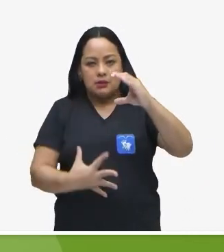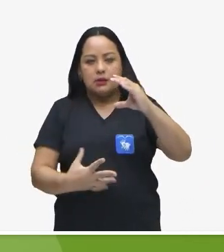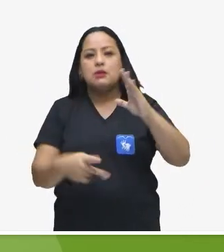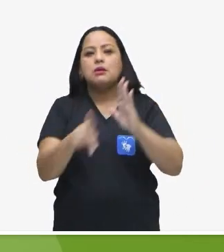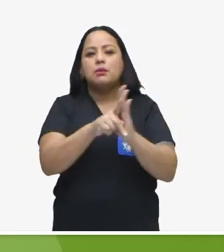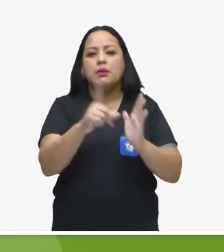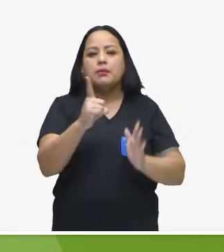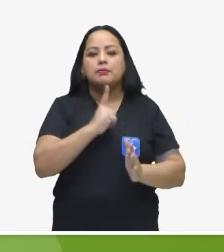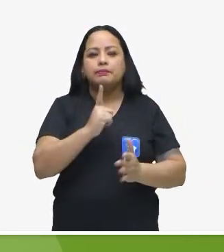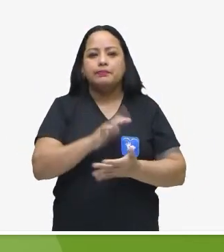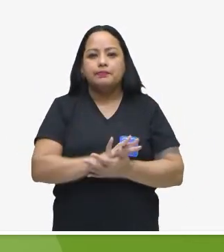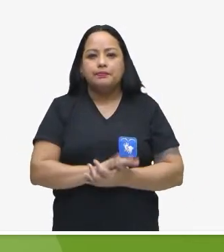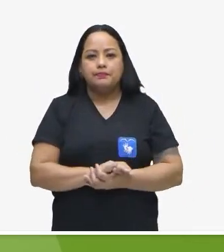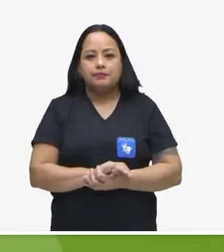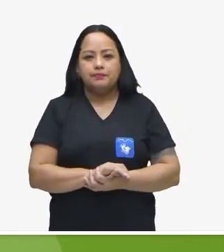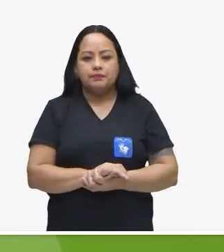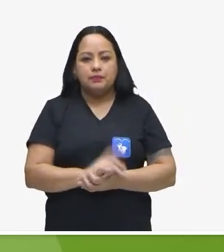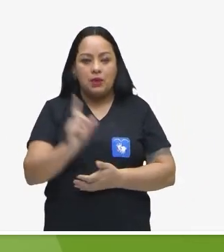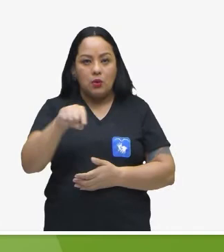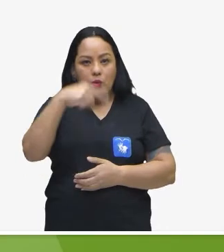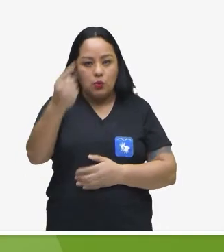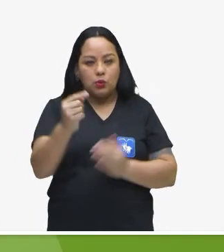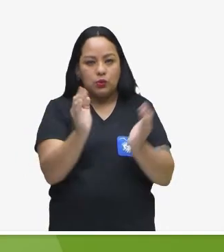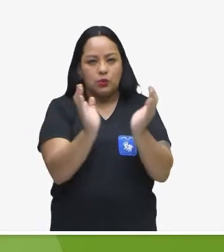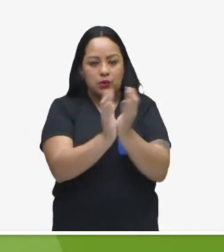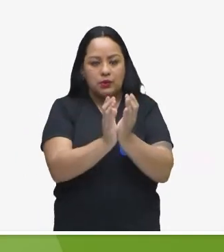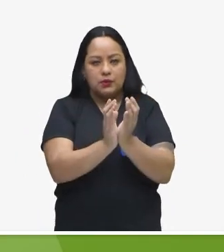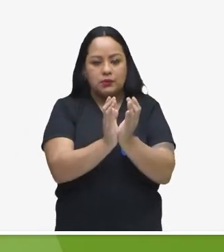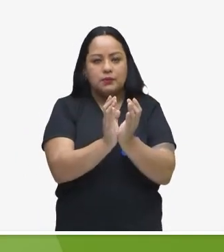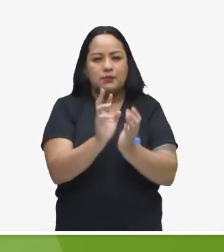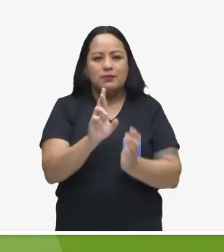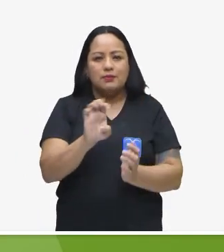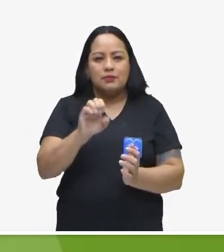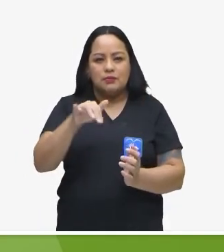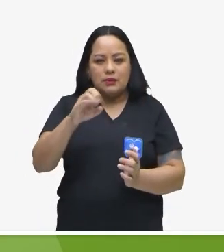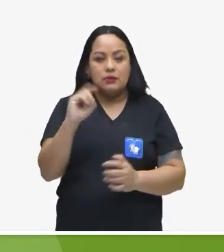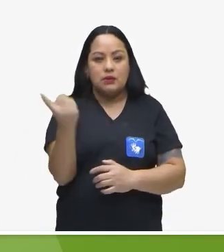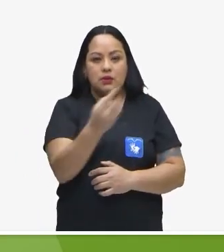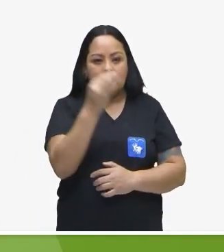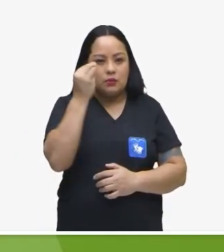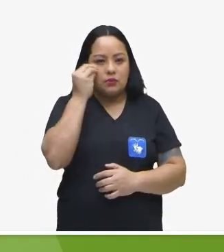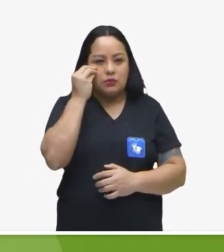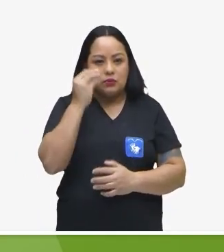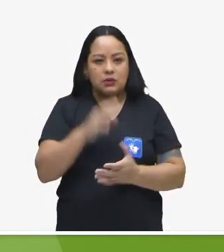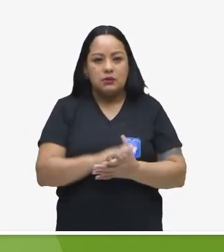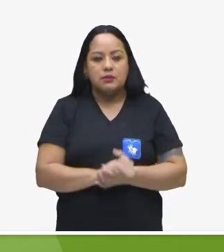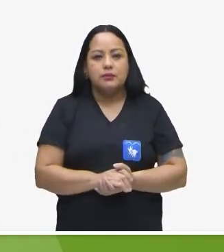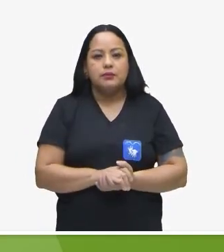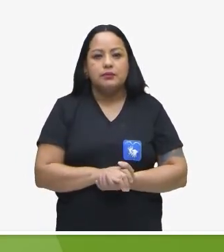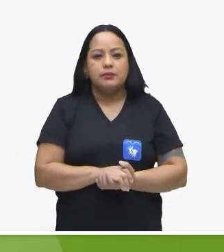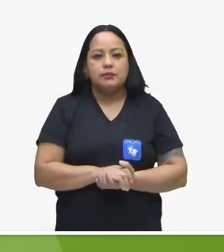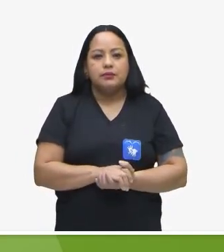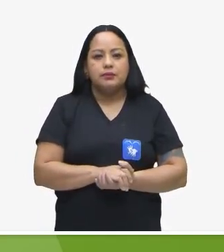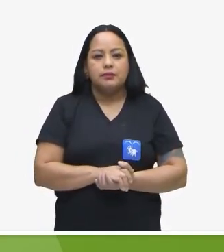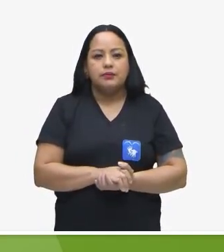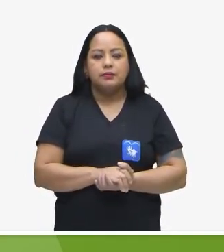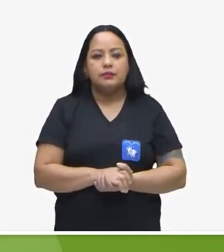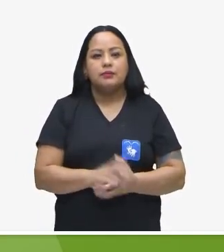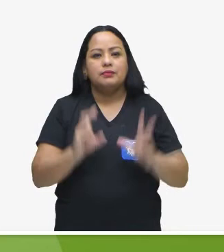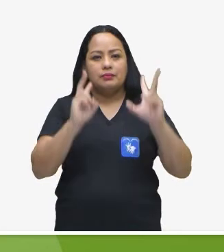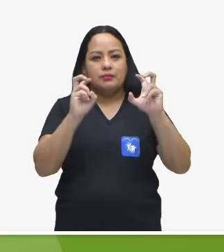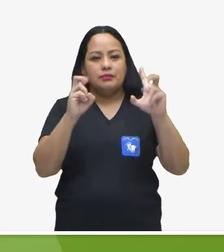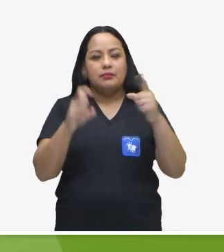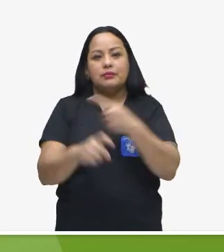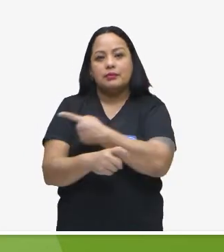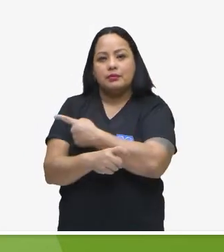bom? O próximo reino que nós vamos ver são o reino dos protistas. Os protistas,